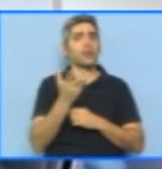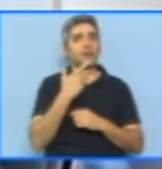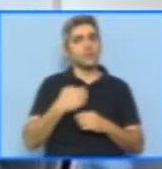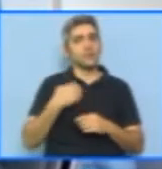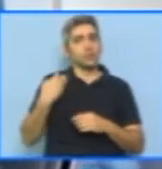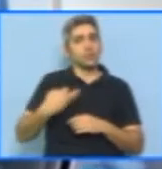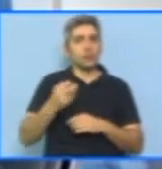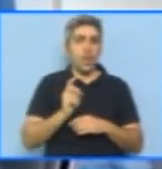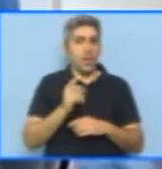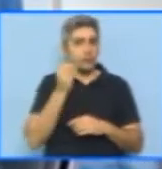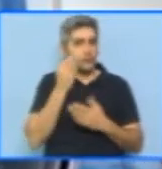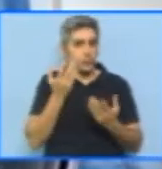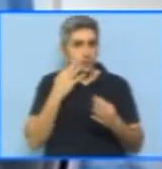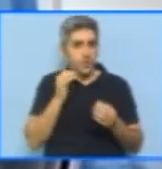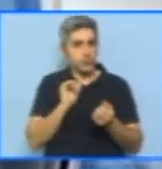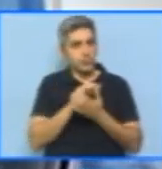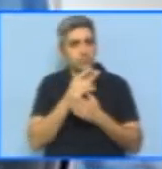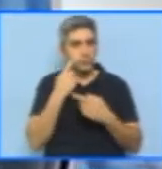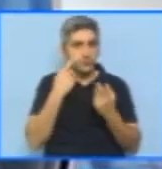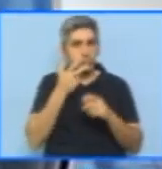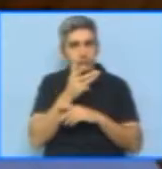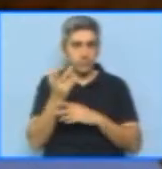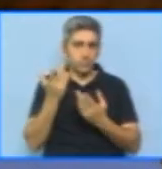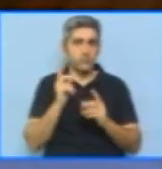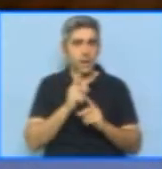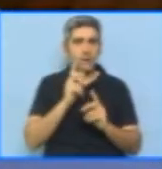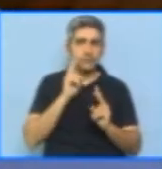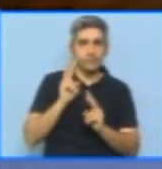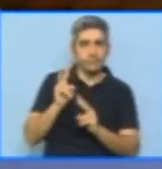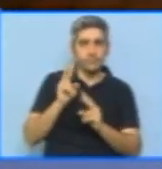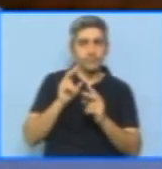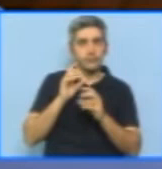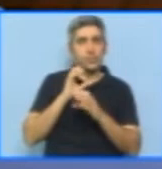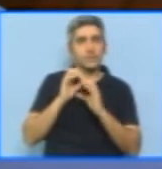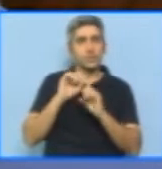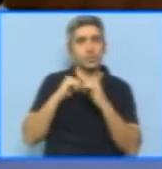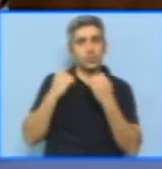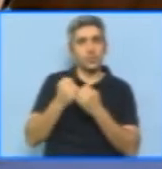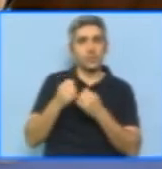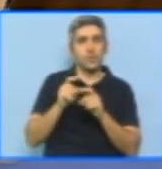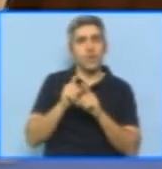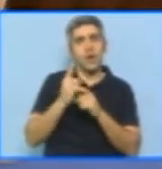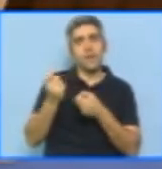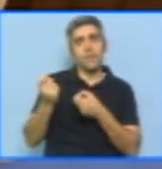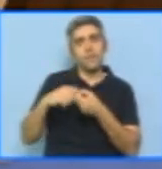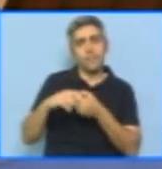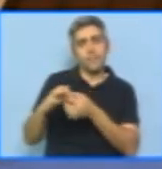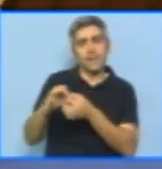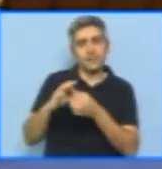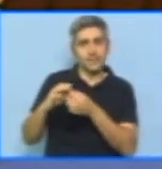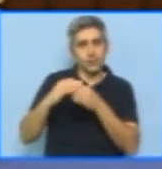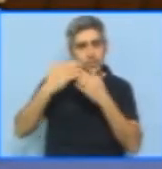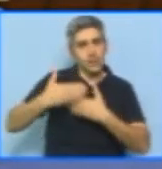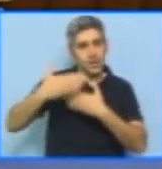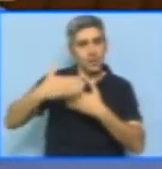todos os dias, e daí temos que olhar de facto para as comunicações sociais como um parceiro do nosso dia-a-dia,